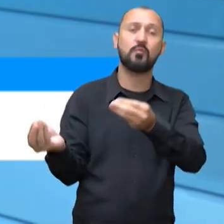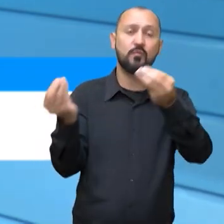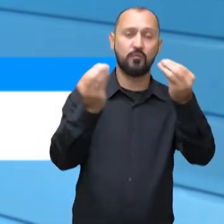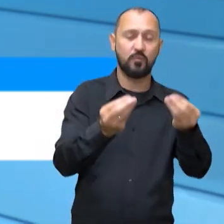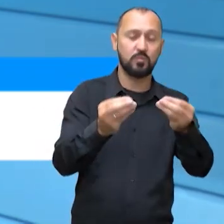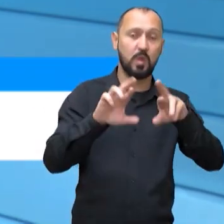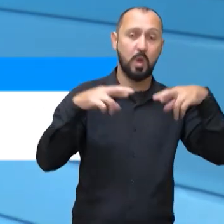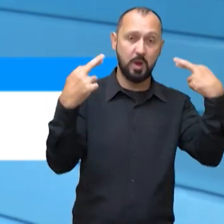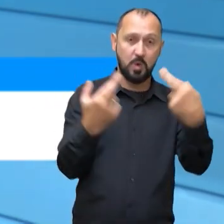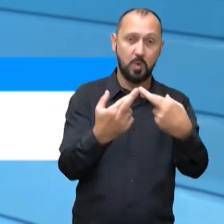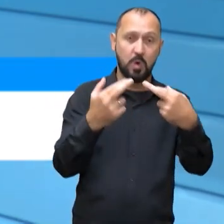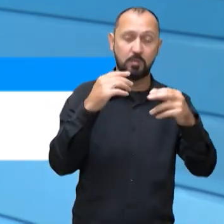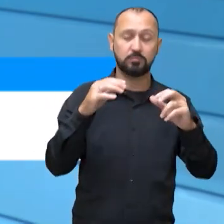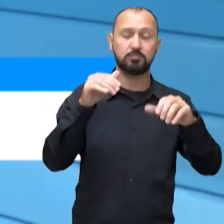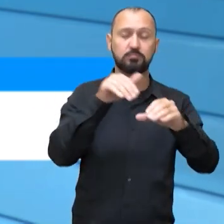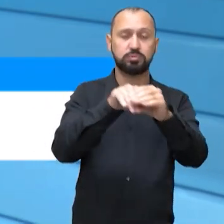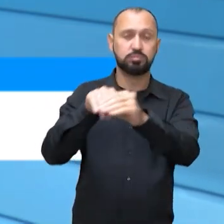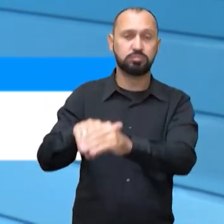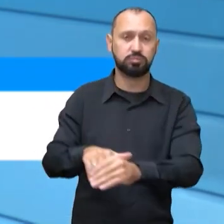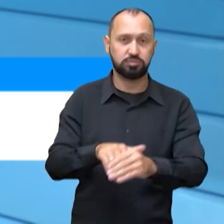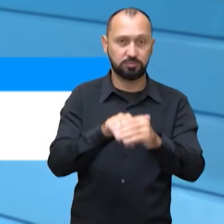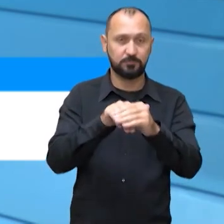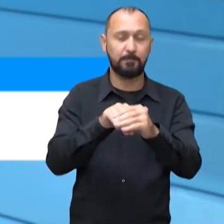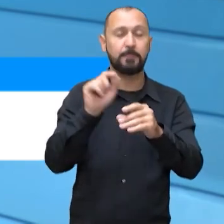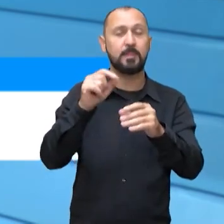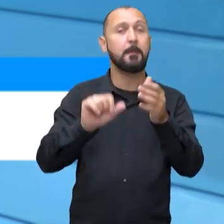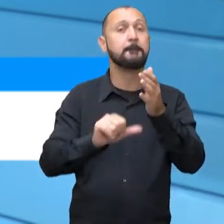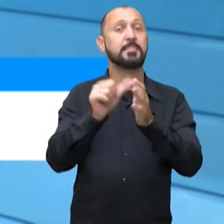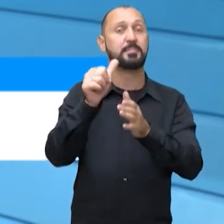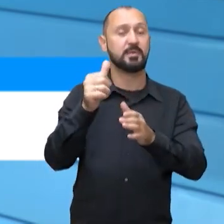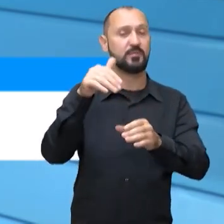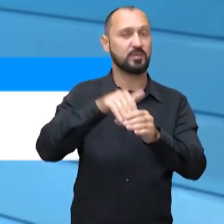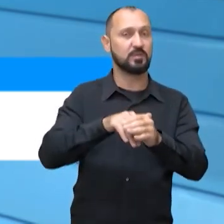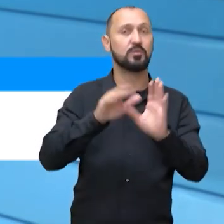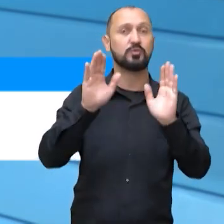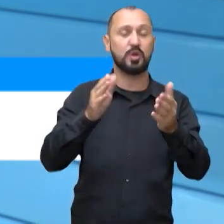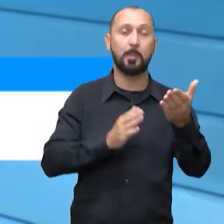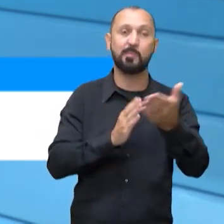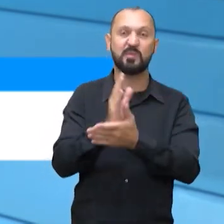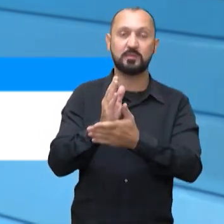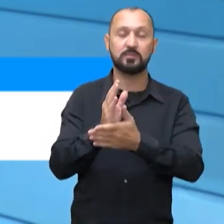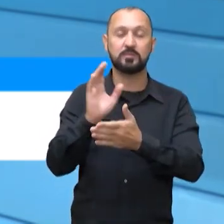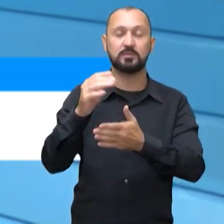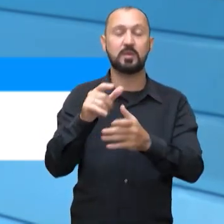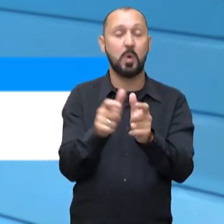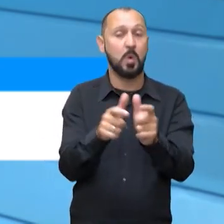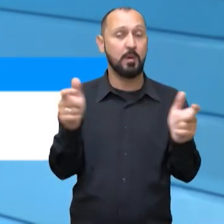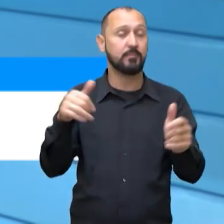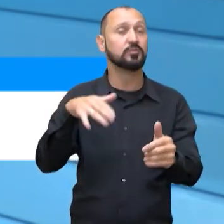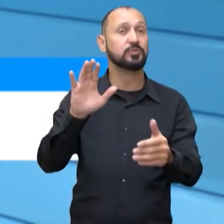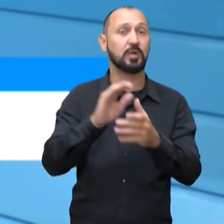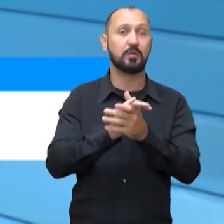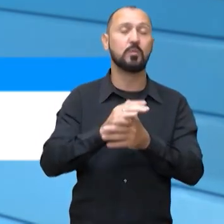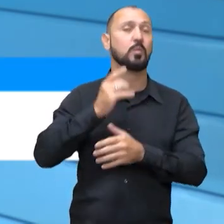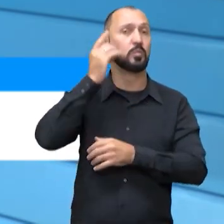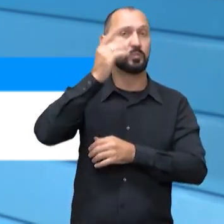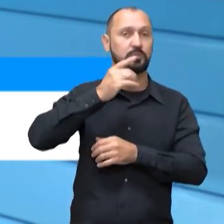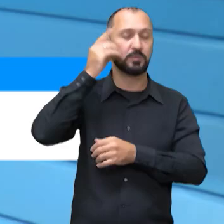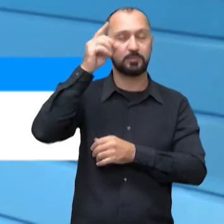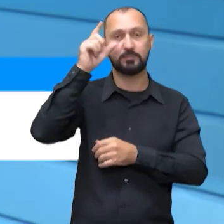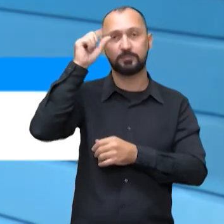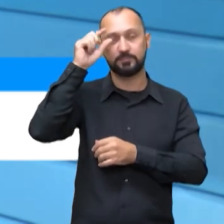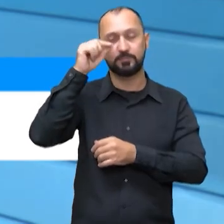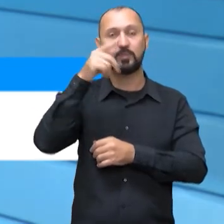para análise em plenário na terça-feira, 14 de junho, em primeira votação, e foi aprovada por maioria. O